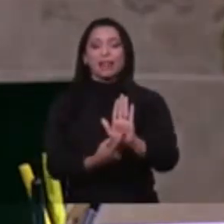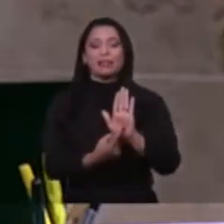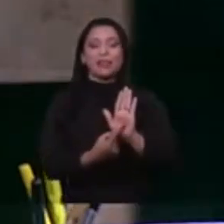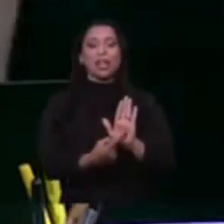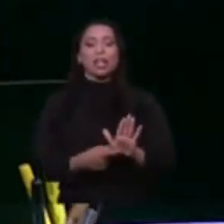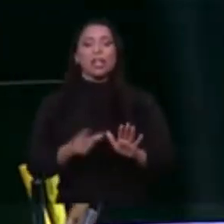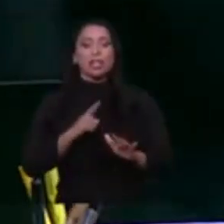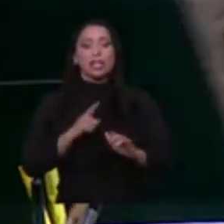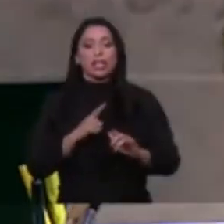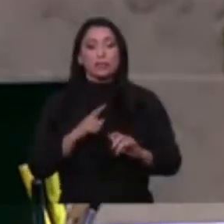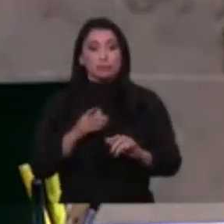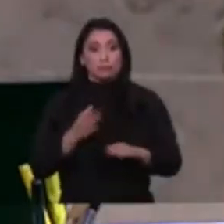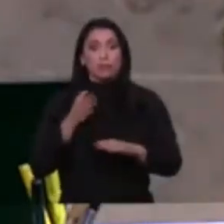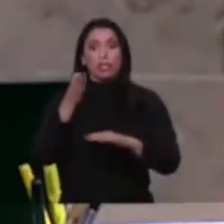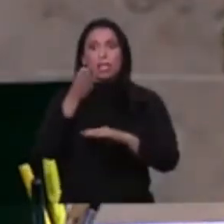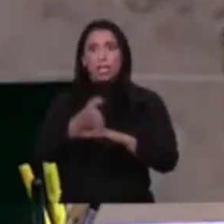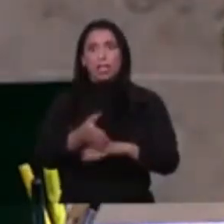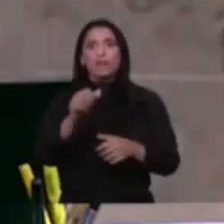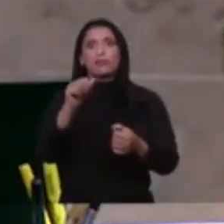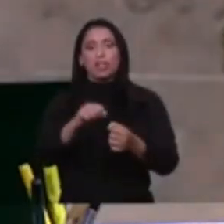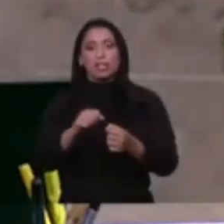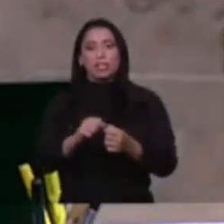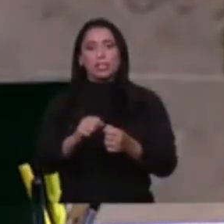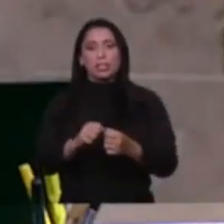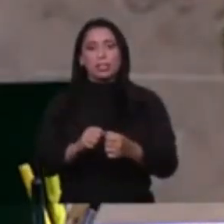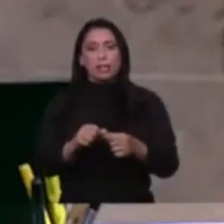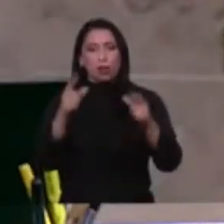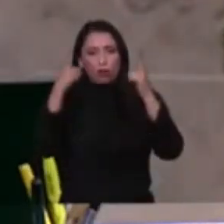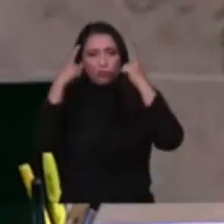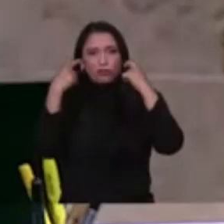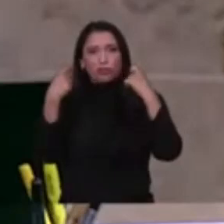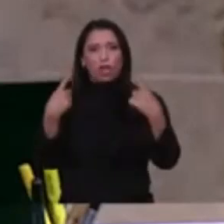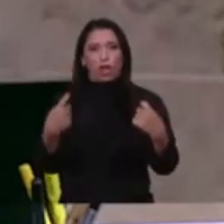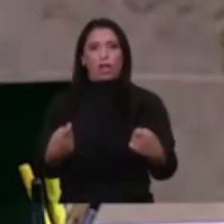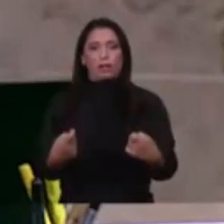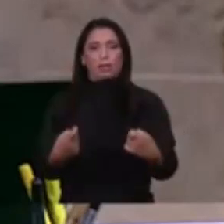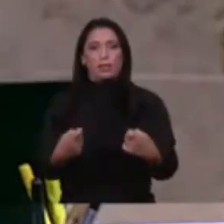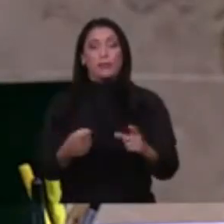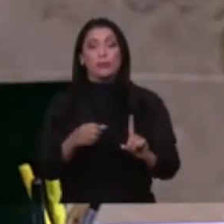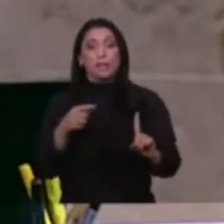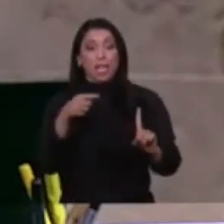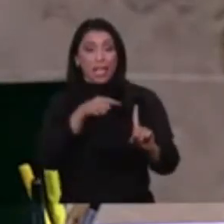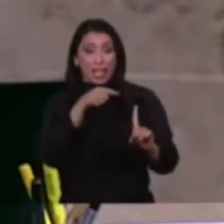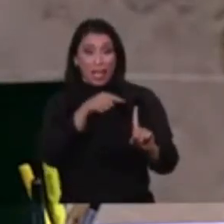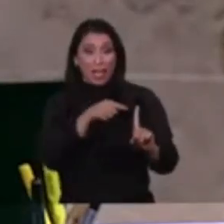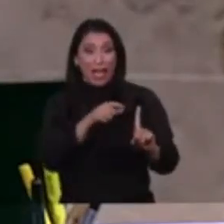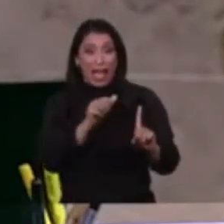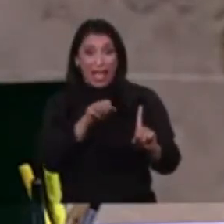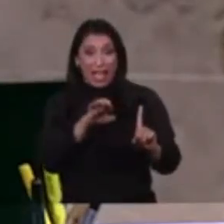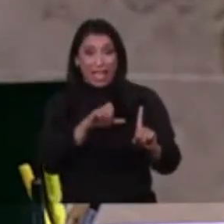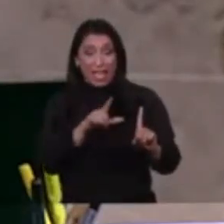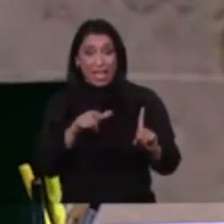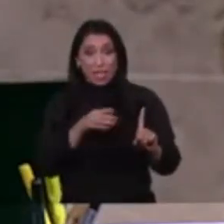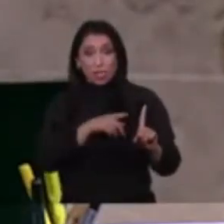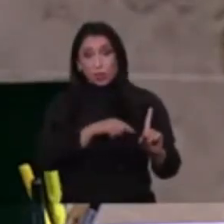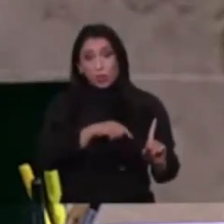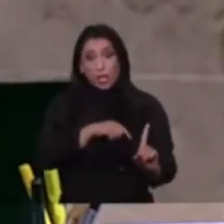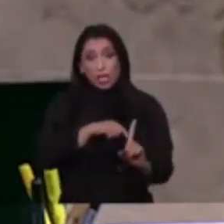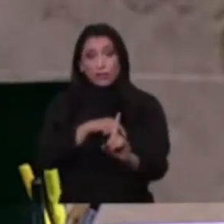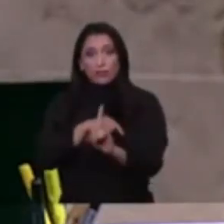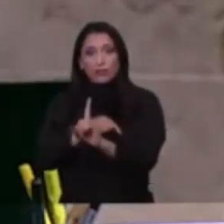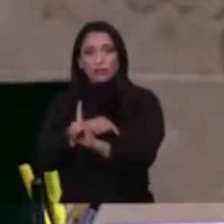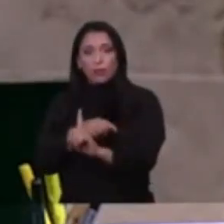sua conduta selvagem. Nessa condição, Aécio se inseriu deliberadamente em um ambiente